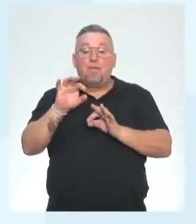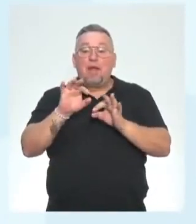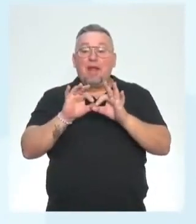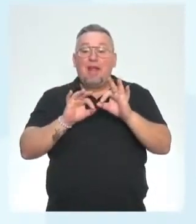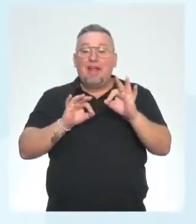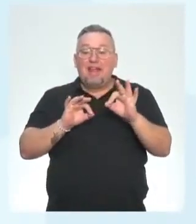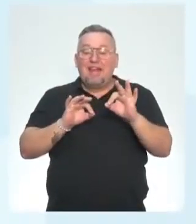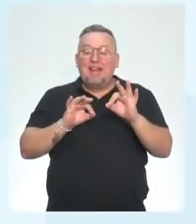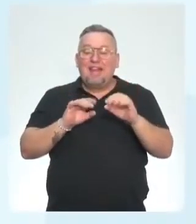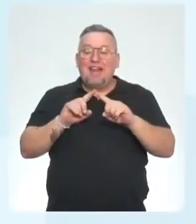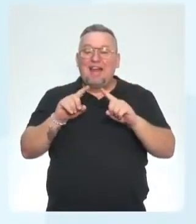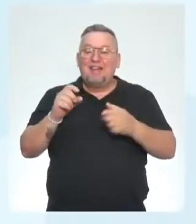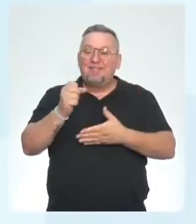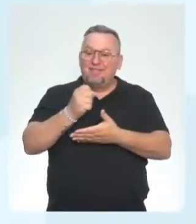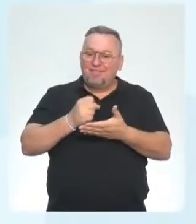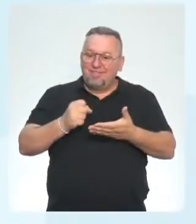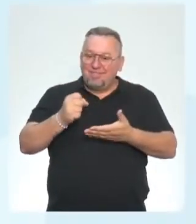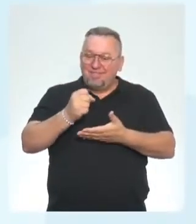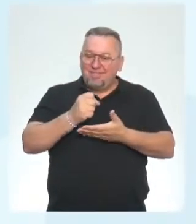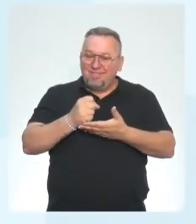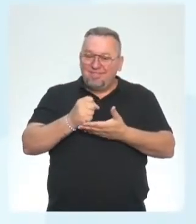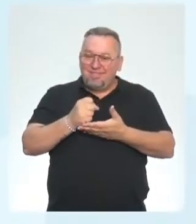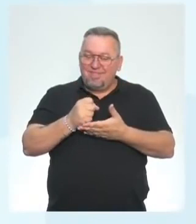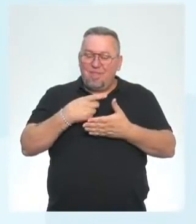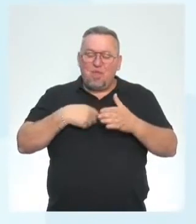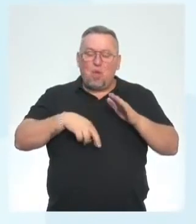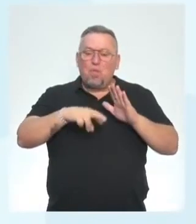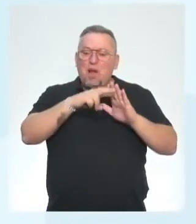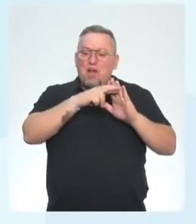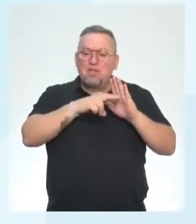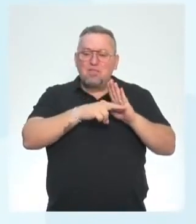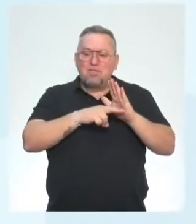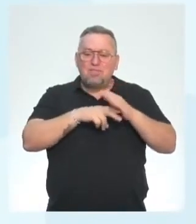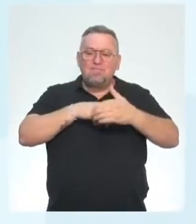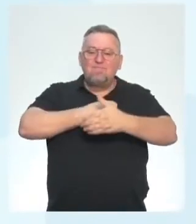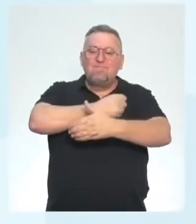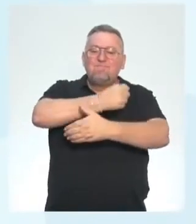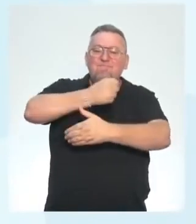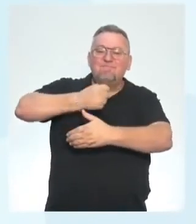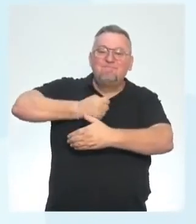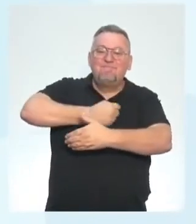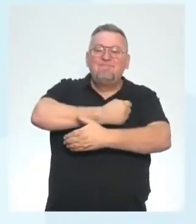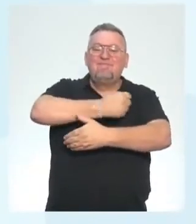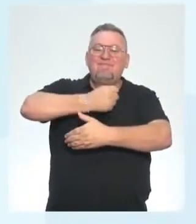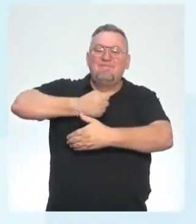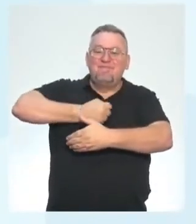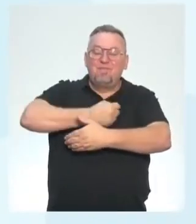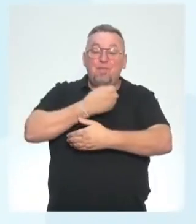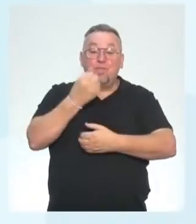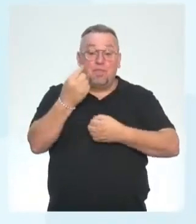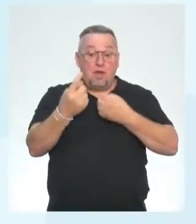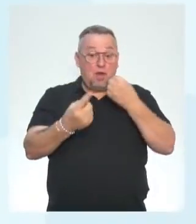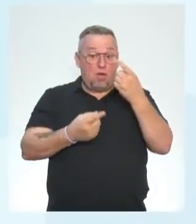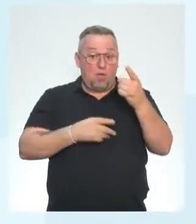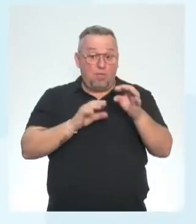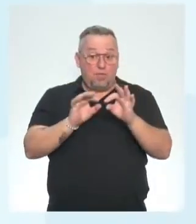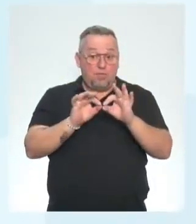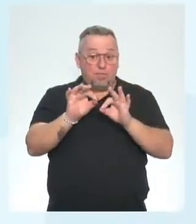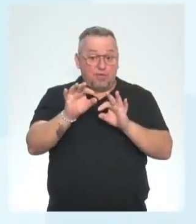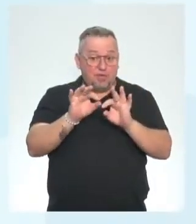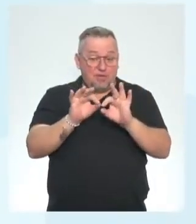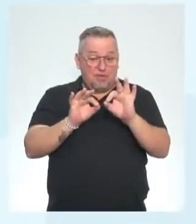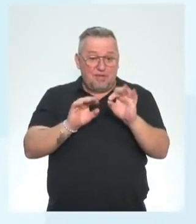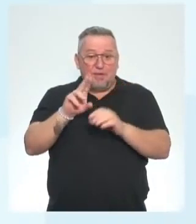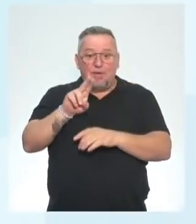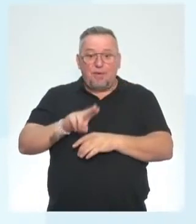que basicamente uma receita lá nós temos, né? Algumas medidas, né, que são utilizadas